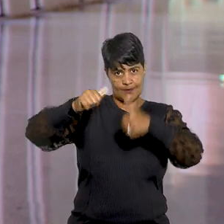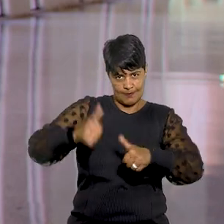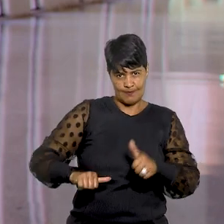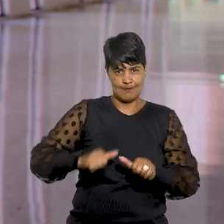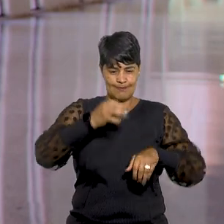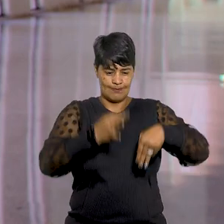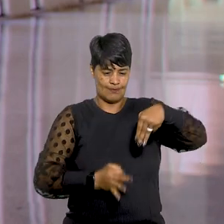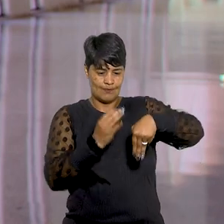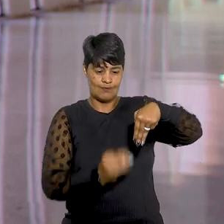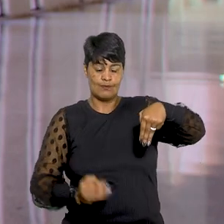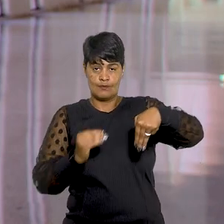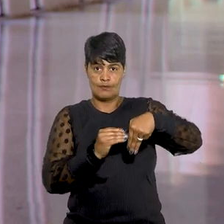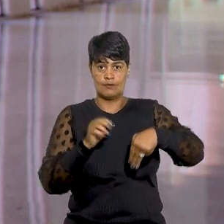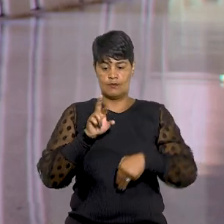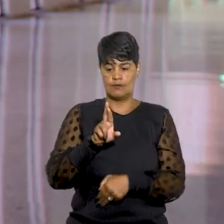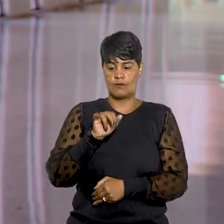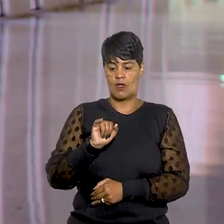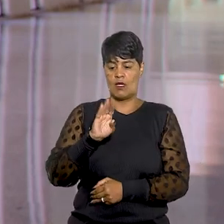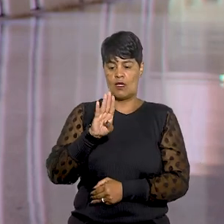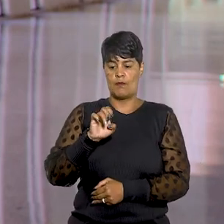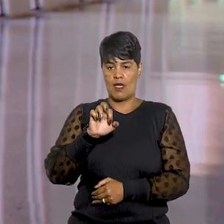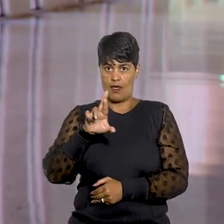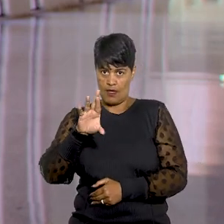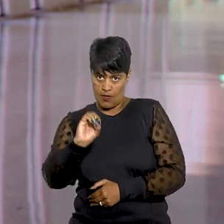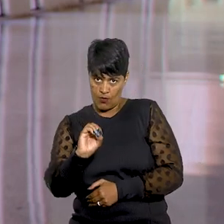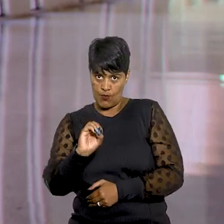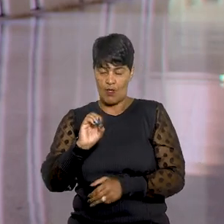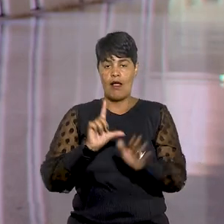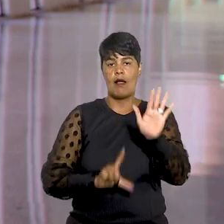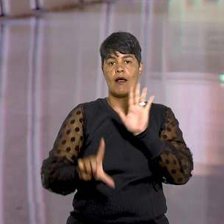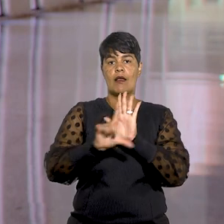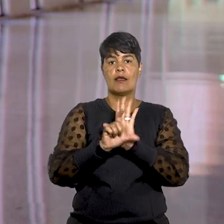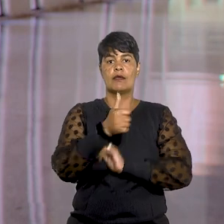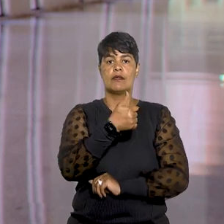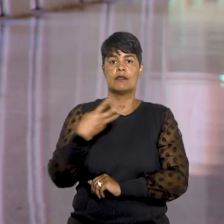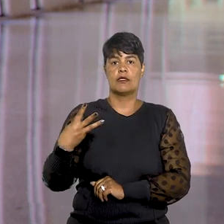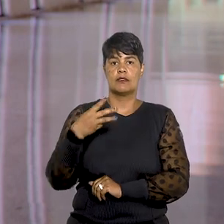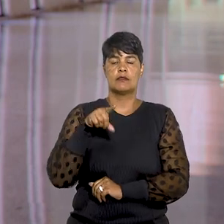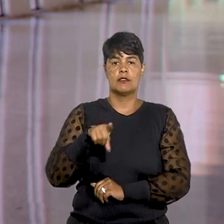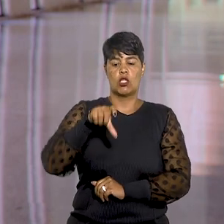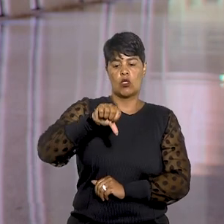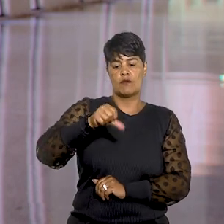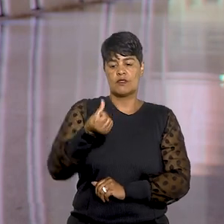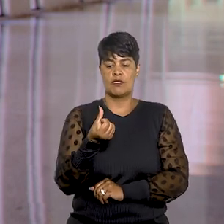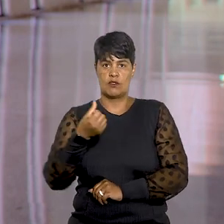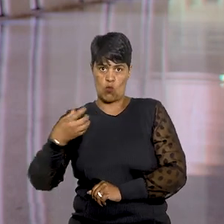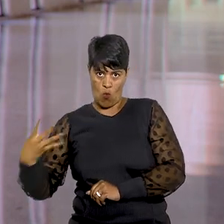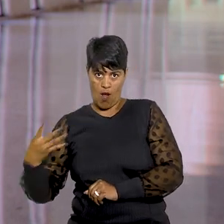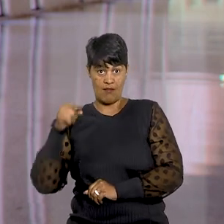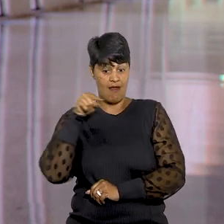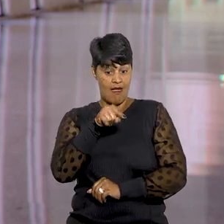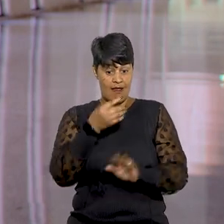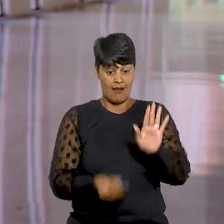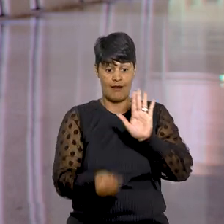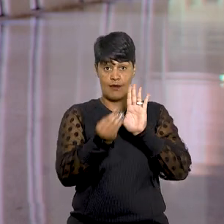Ministro Ribeiro Dantas explicou que a lei 13.964 de 2019 conhecida